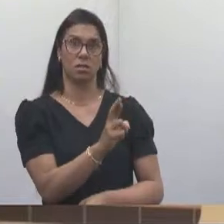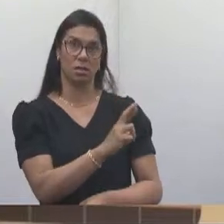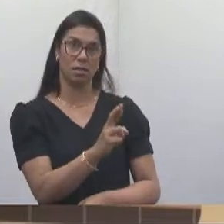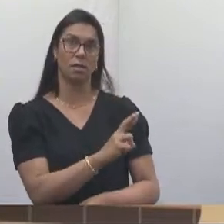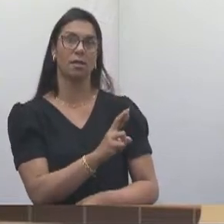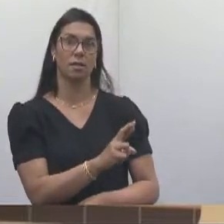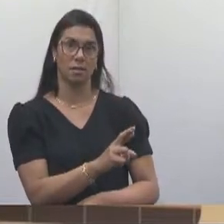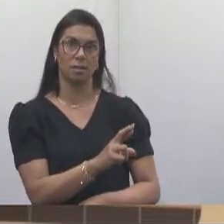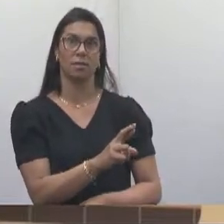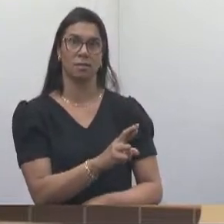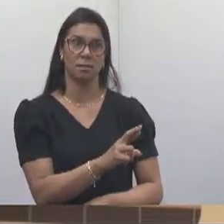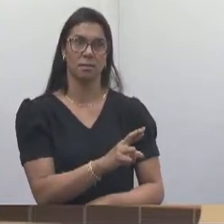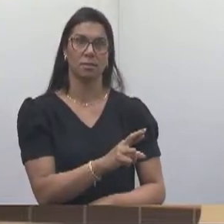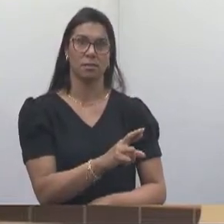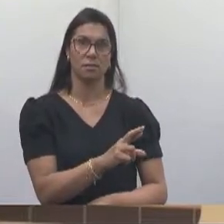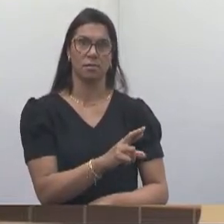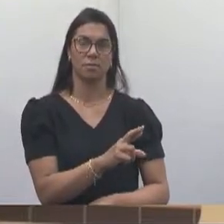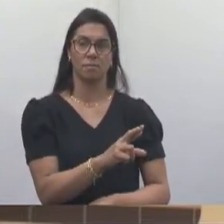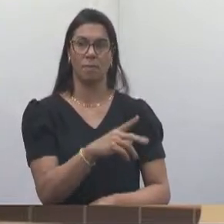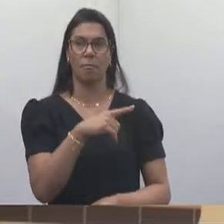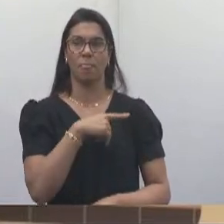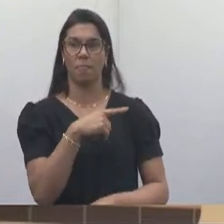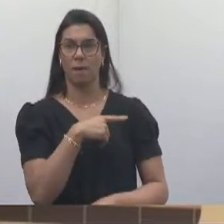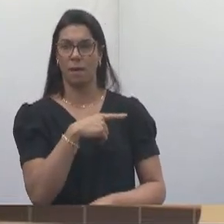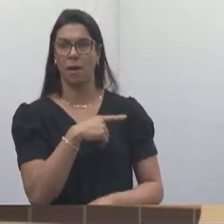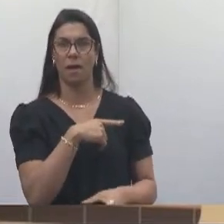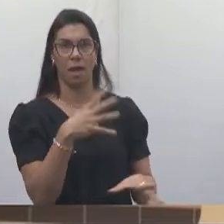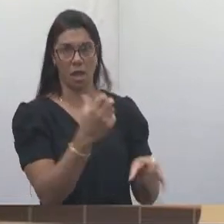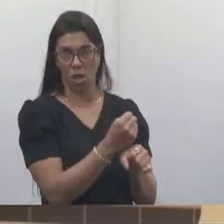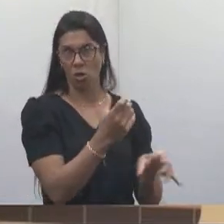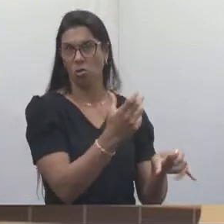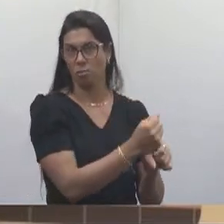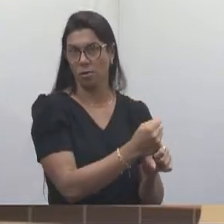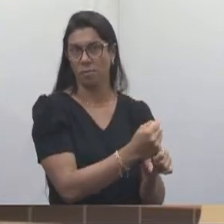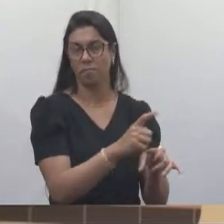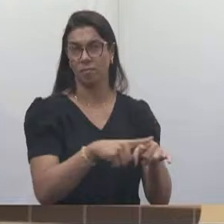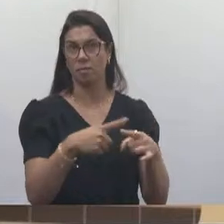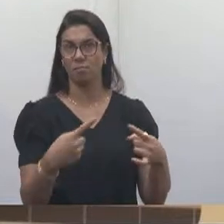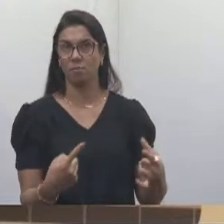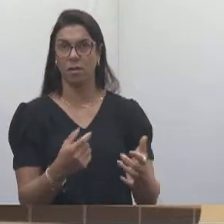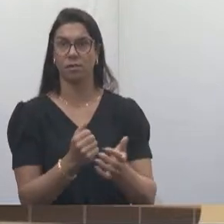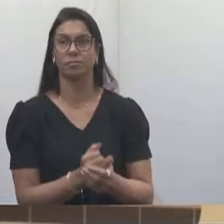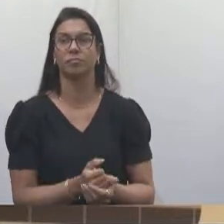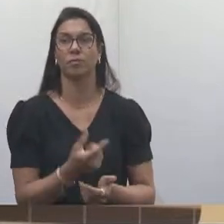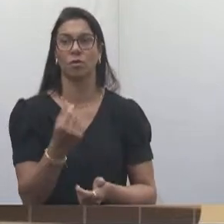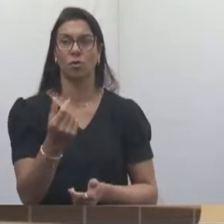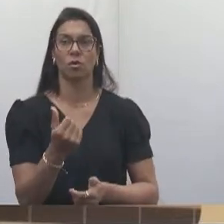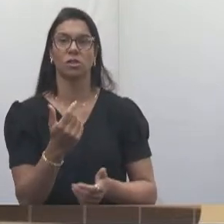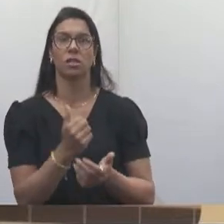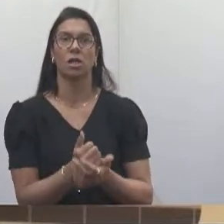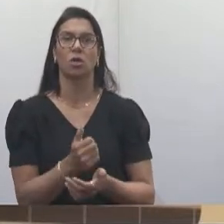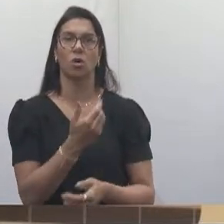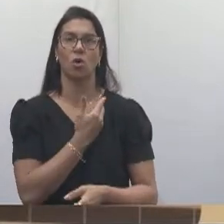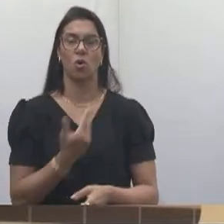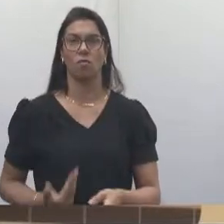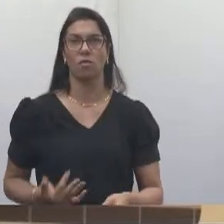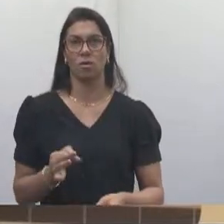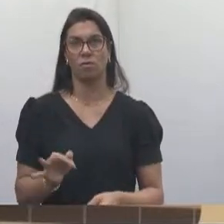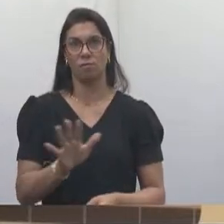146 milhões federais, 147 milhões do município. O dinheiro que veio do governo federal em